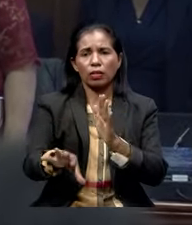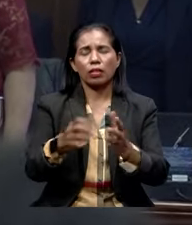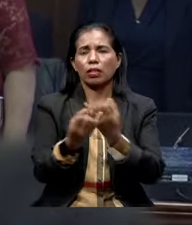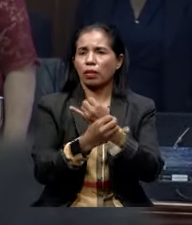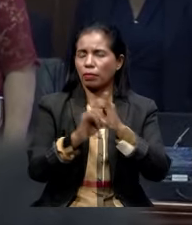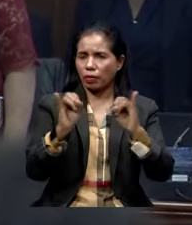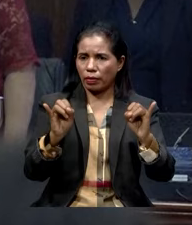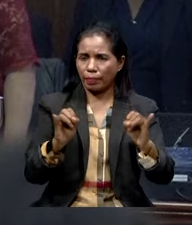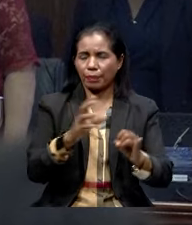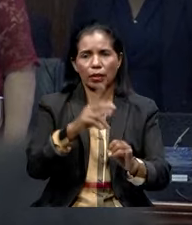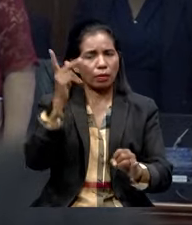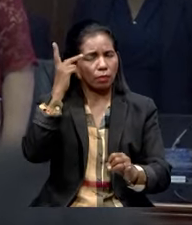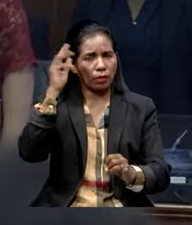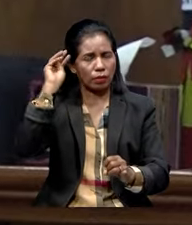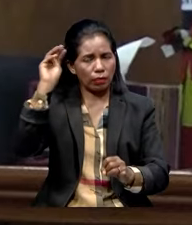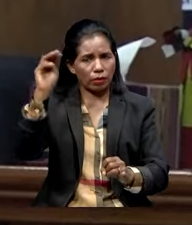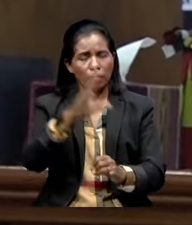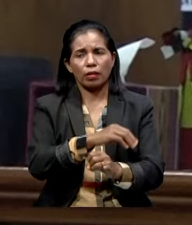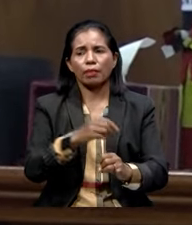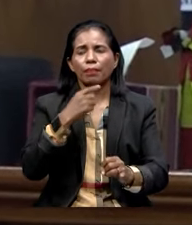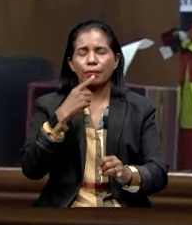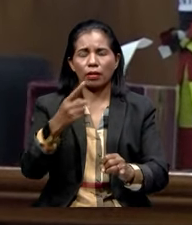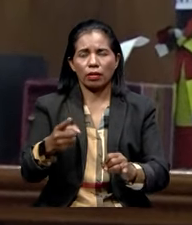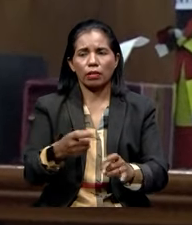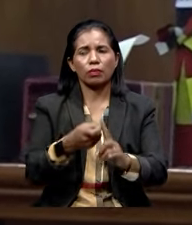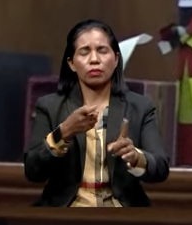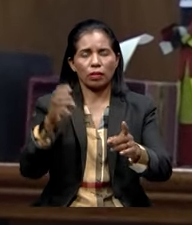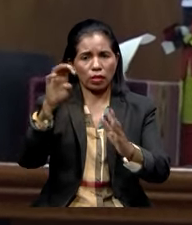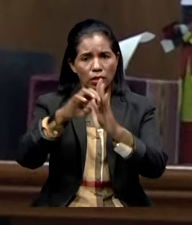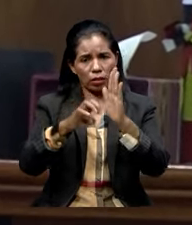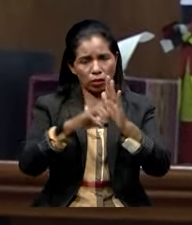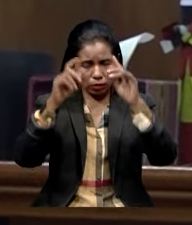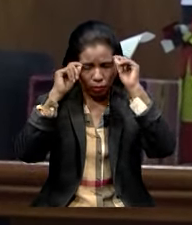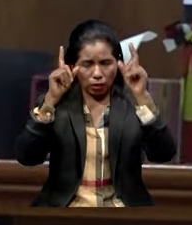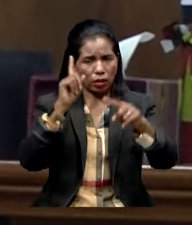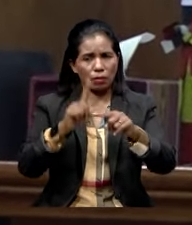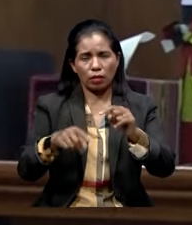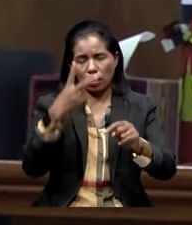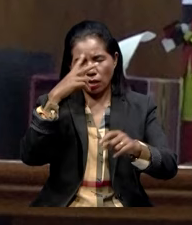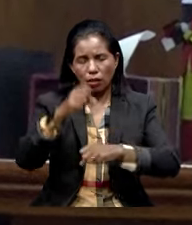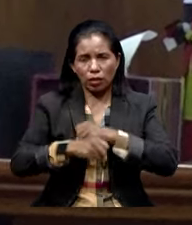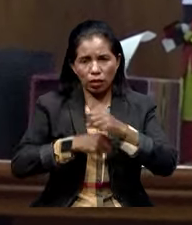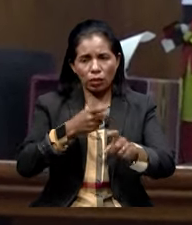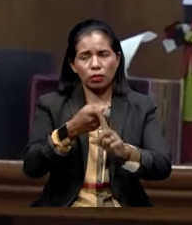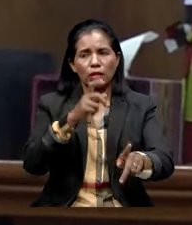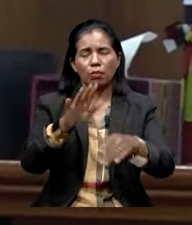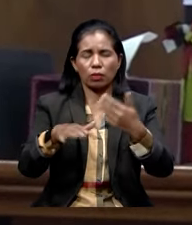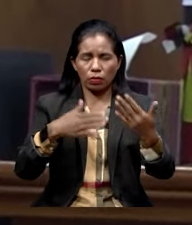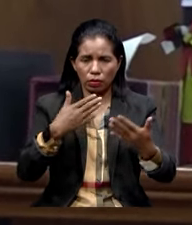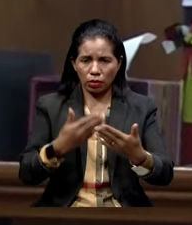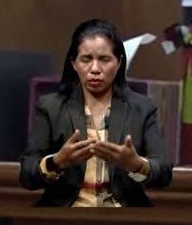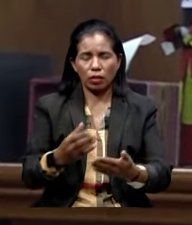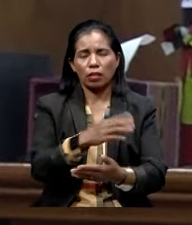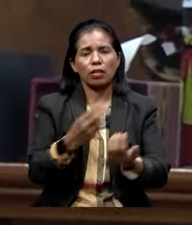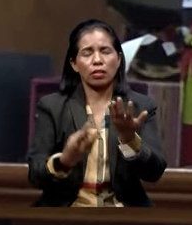independência. Ex-primeiro-ministro português, o estado Timor-Leste, Atula Bele, aluha sacrifício do Timoroa Sira e a tempo